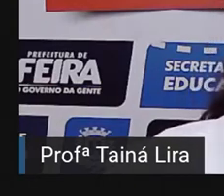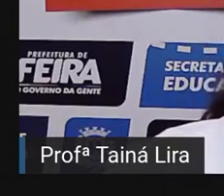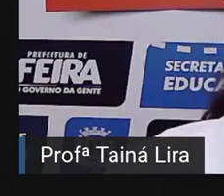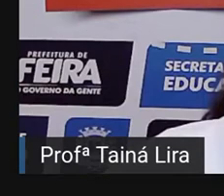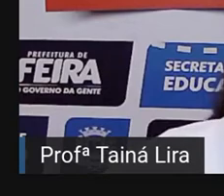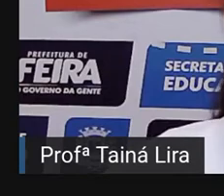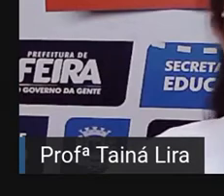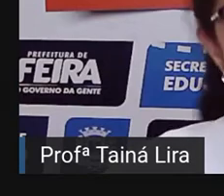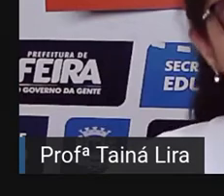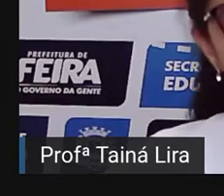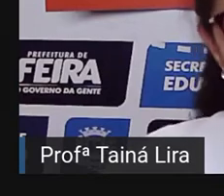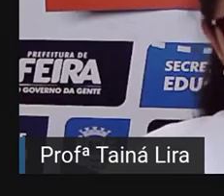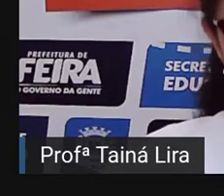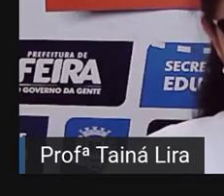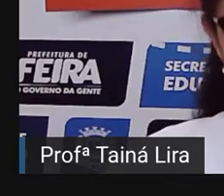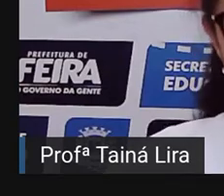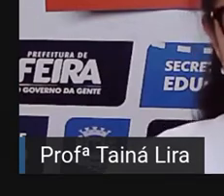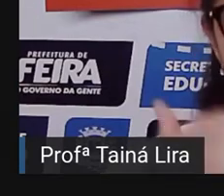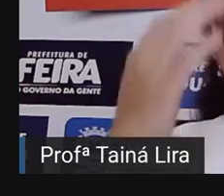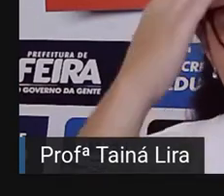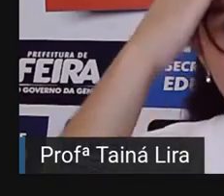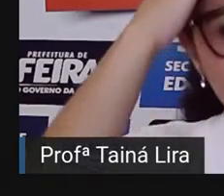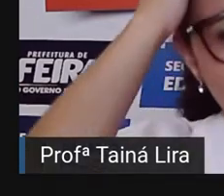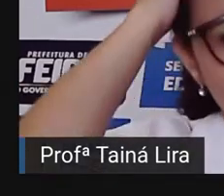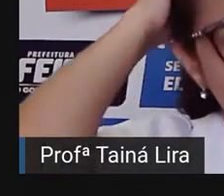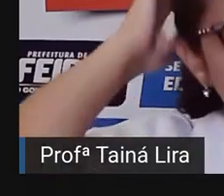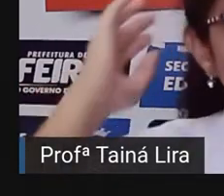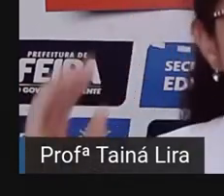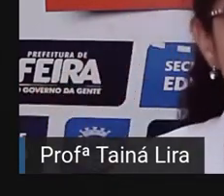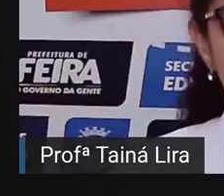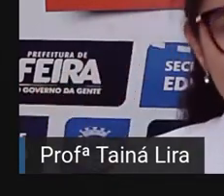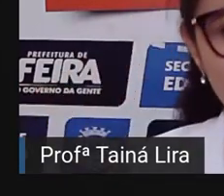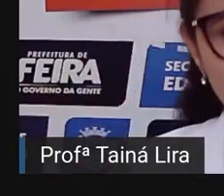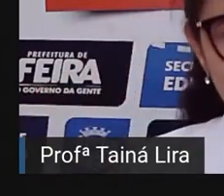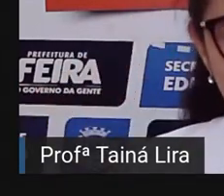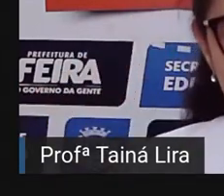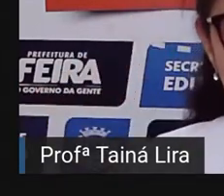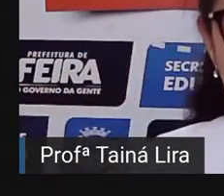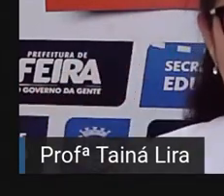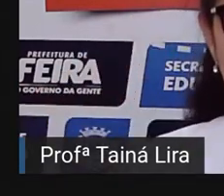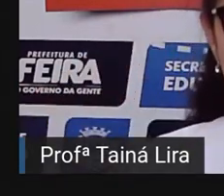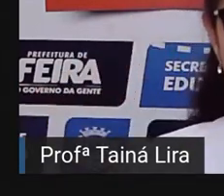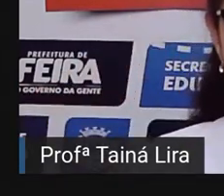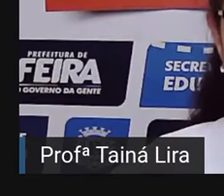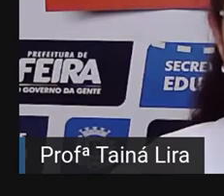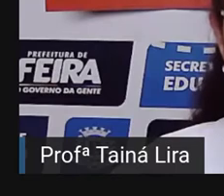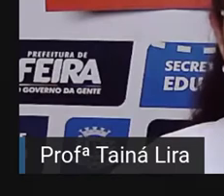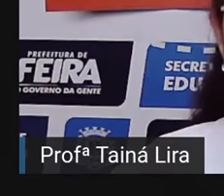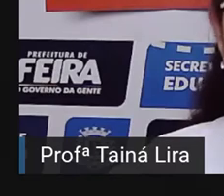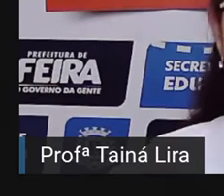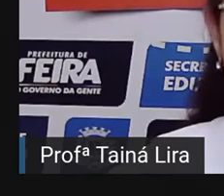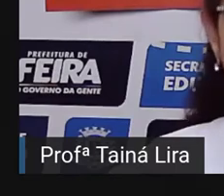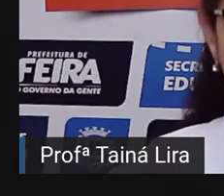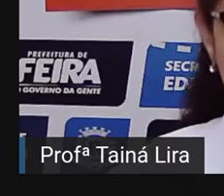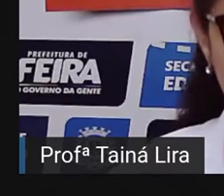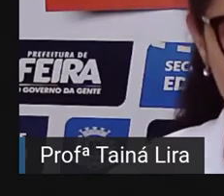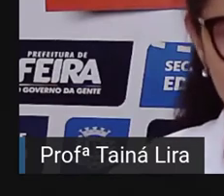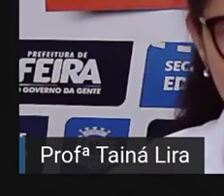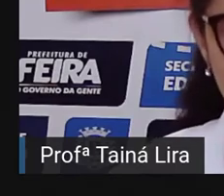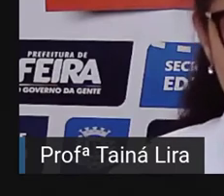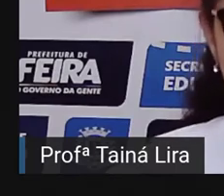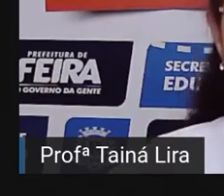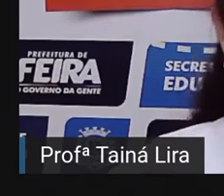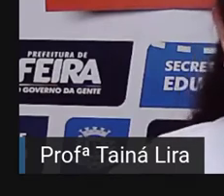próxima aula então vamos lá vamos começar olha só a nossa aula de hoje é na área de